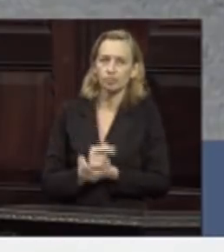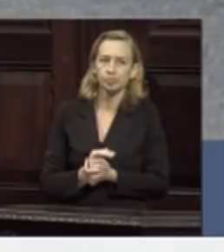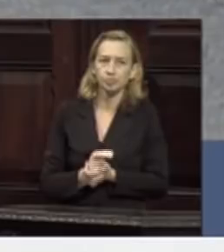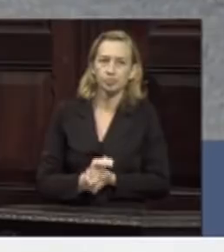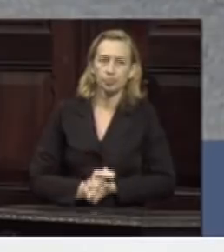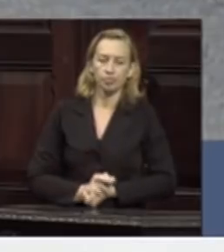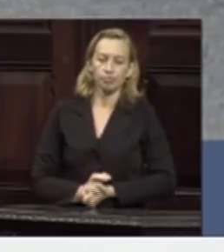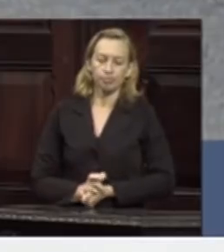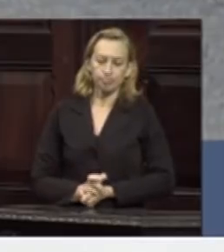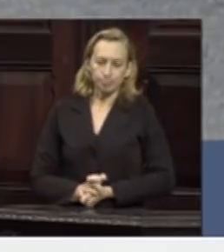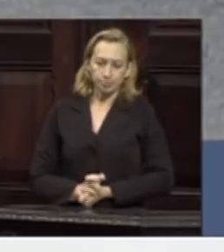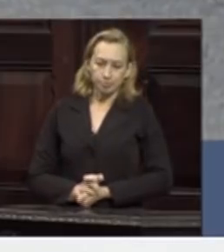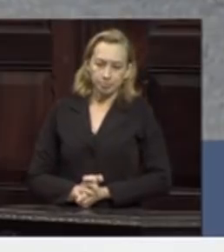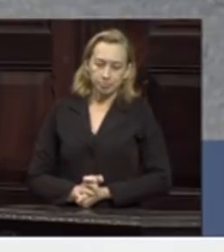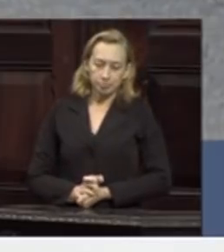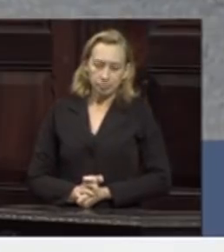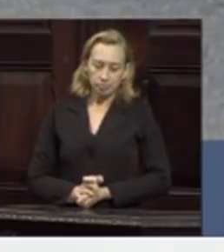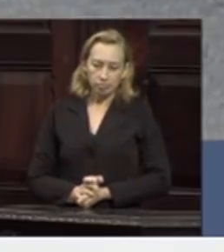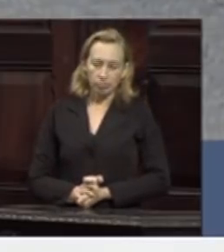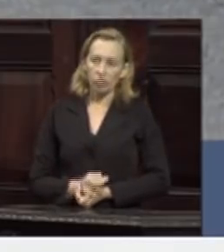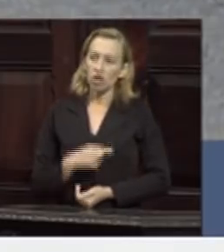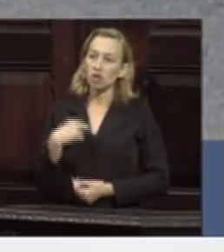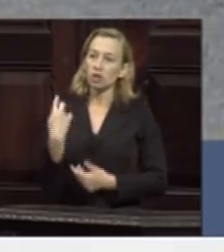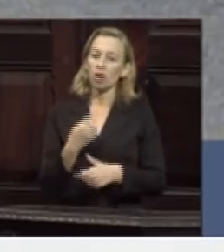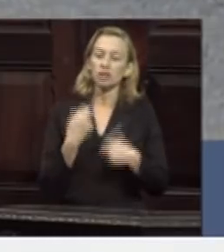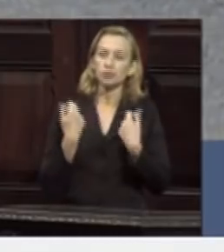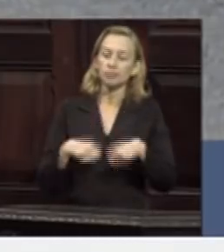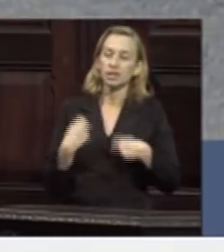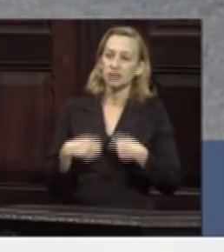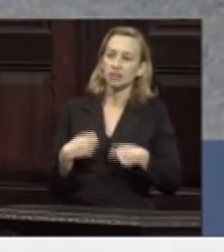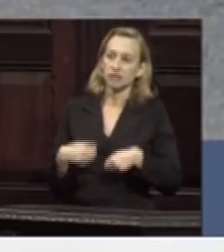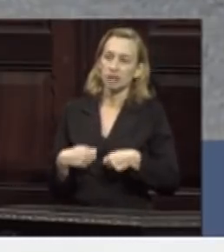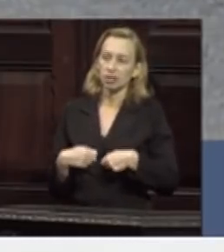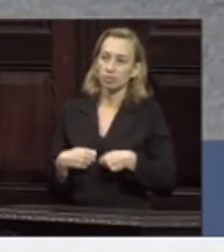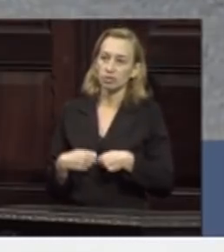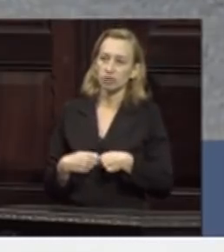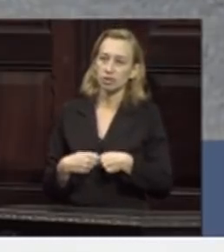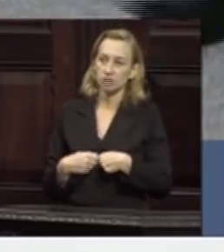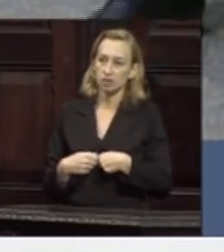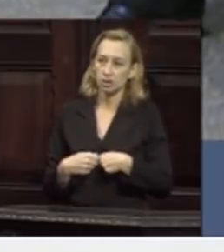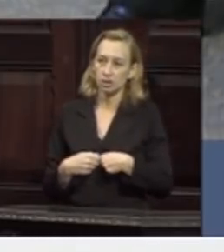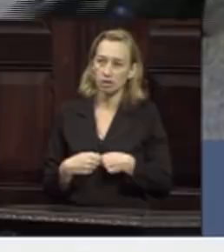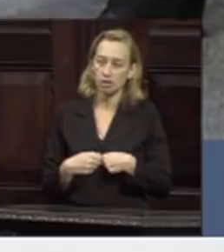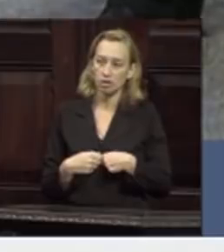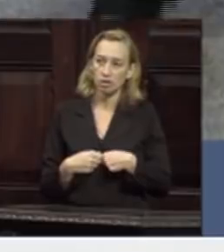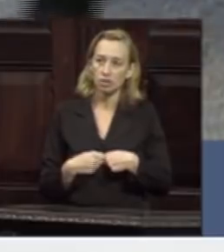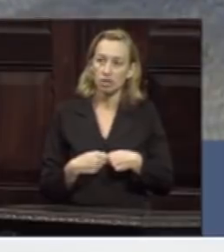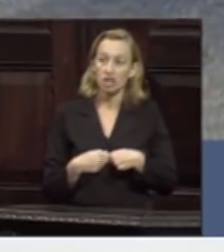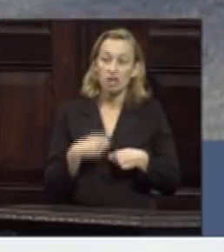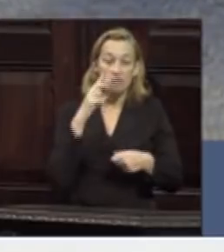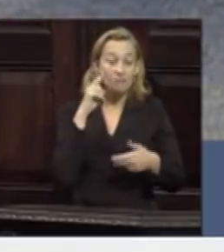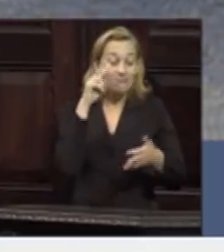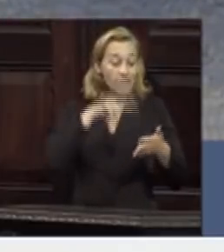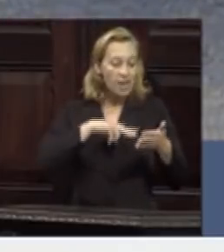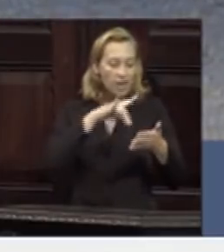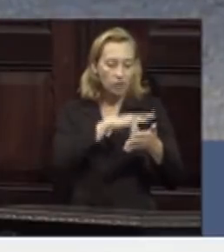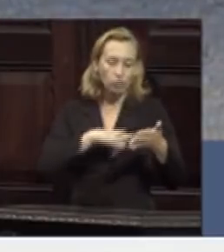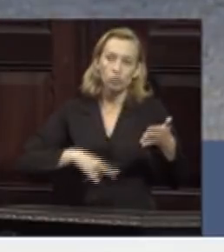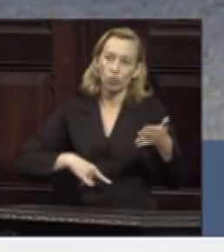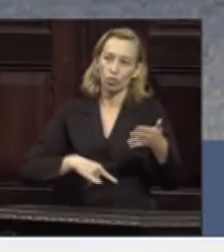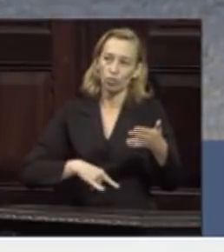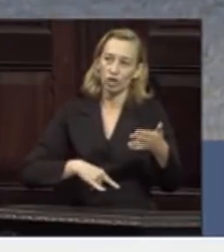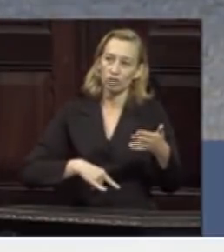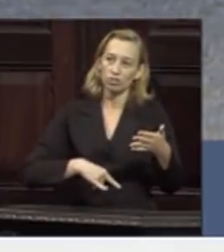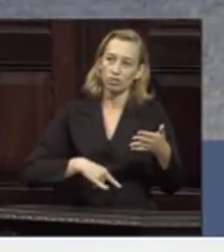a primeira coisa. Nós precisamos ter acesso a este documento.